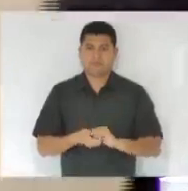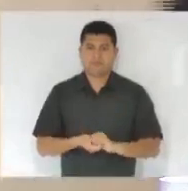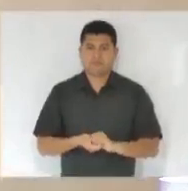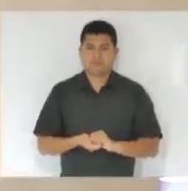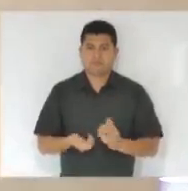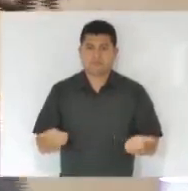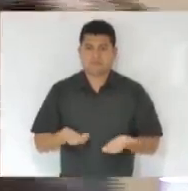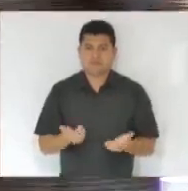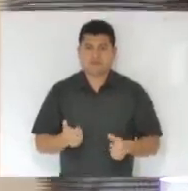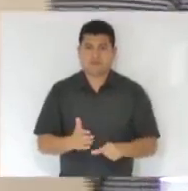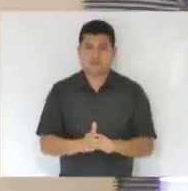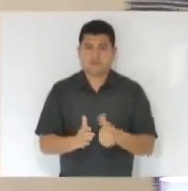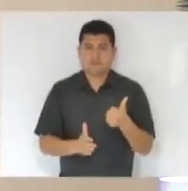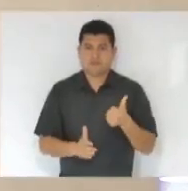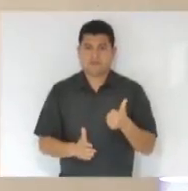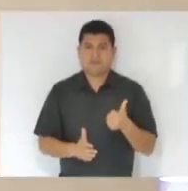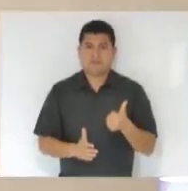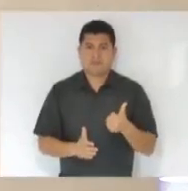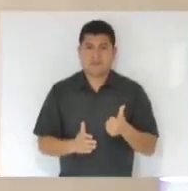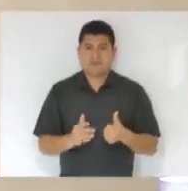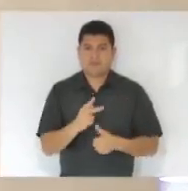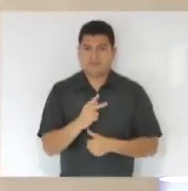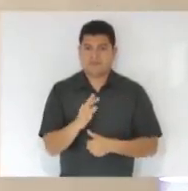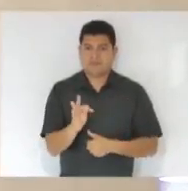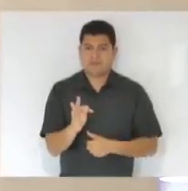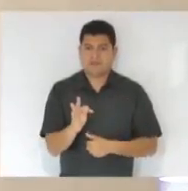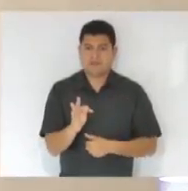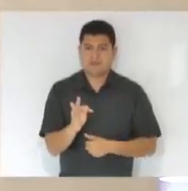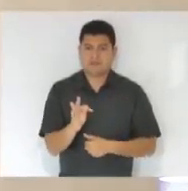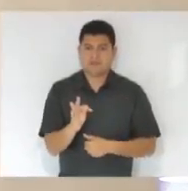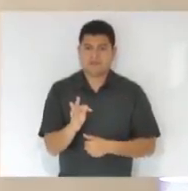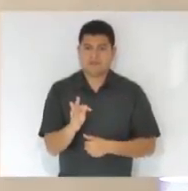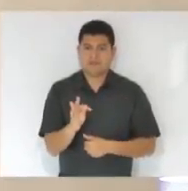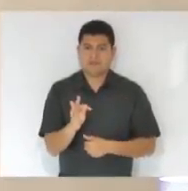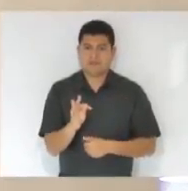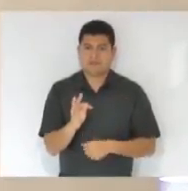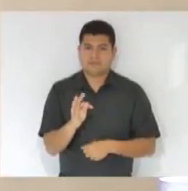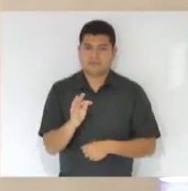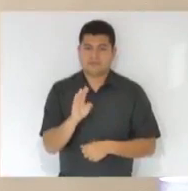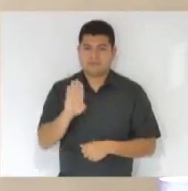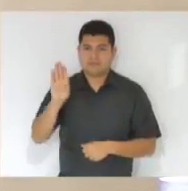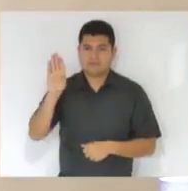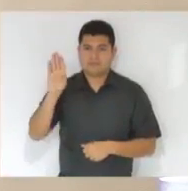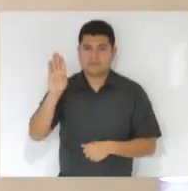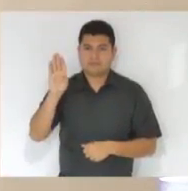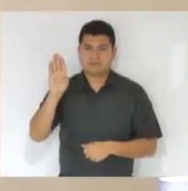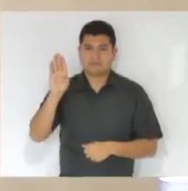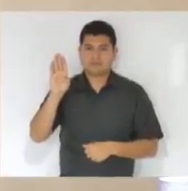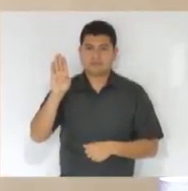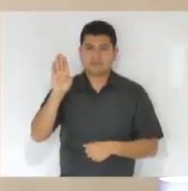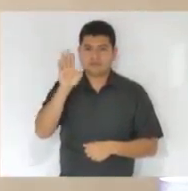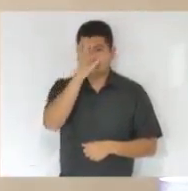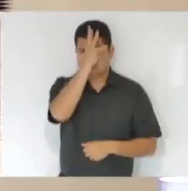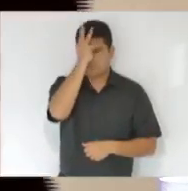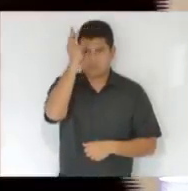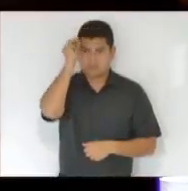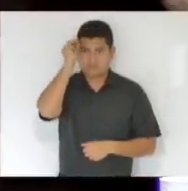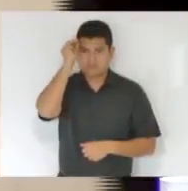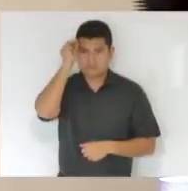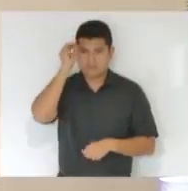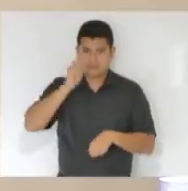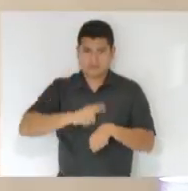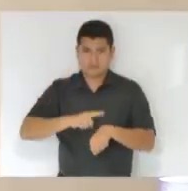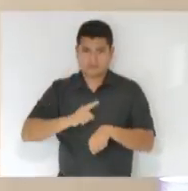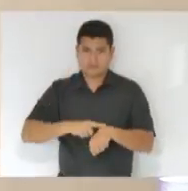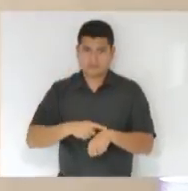Hoje, o primeiro horário é do Partido dos Trabalhadores. Com a palavra, a deputada Luciane Carminati, pelo